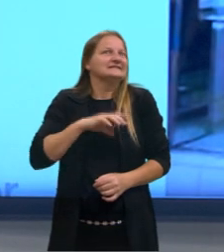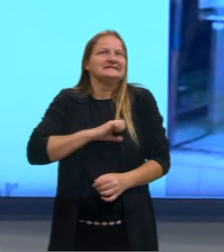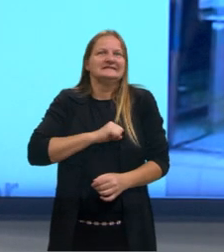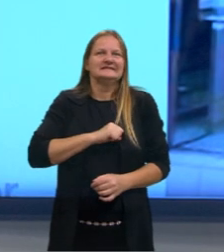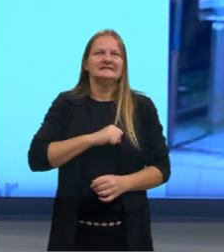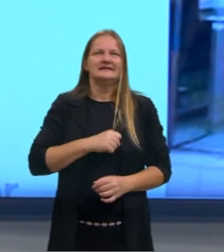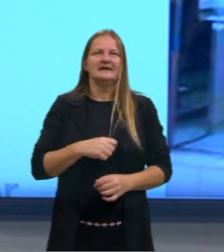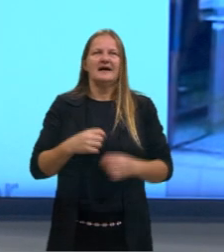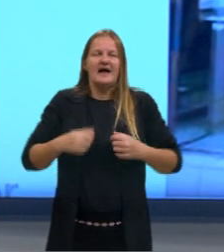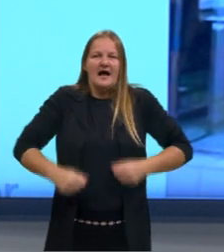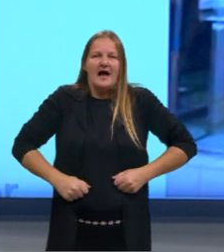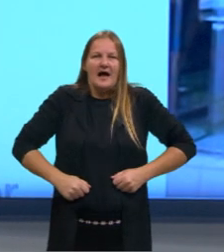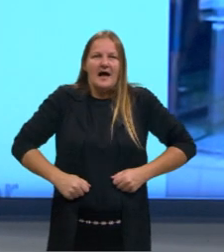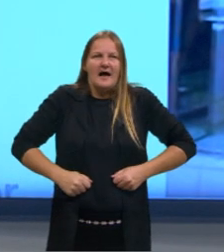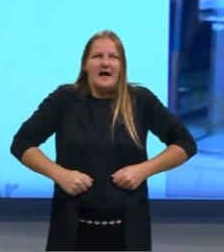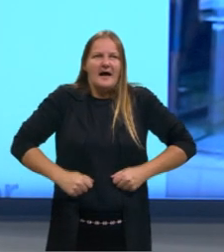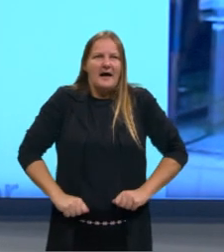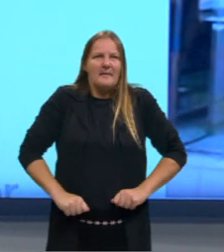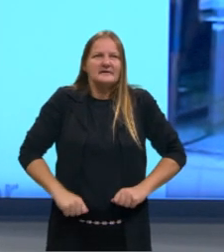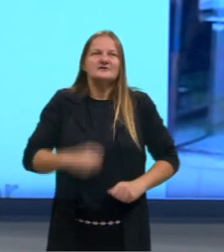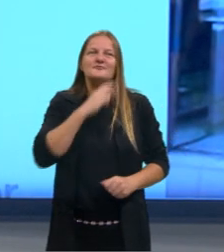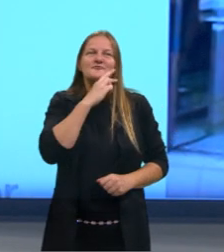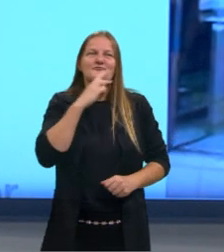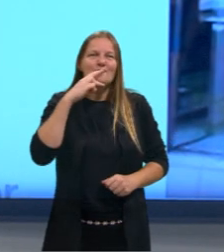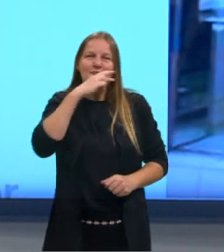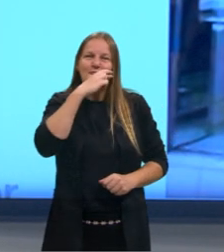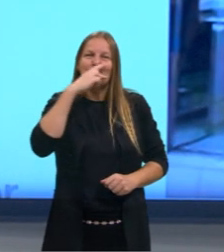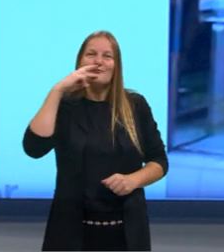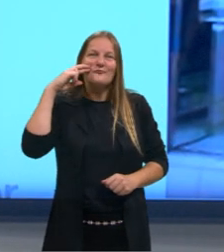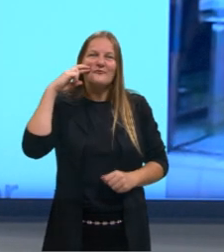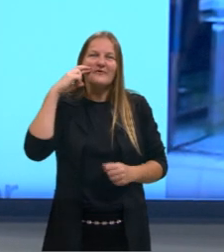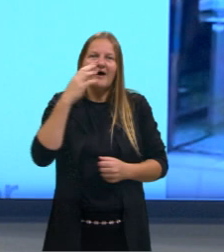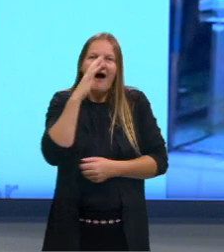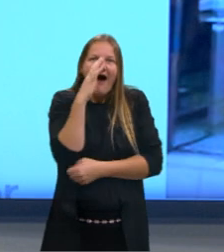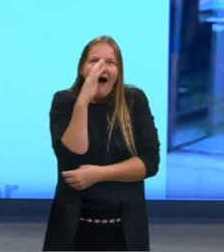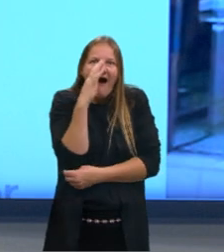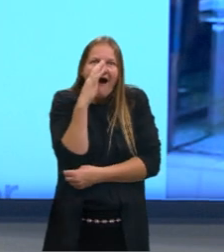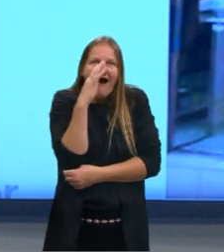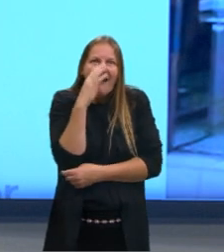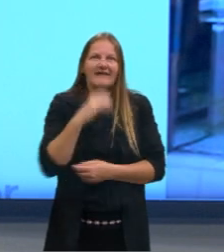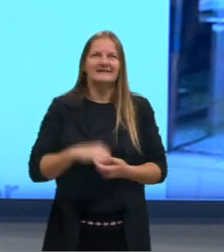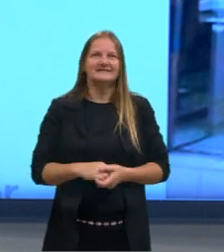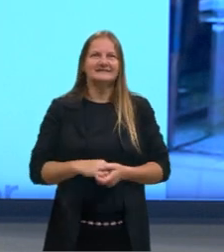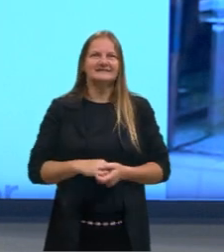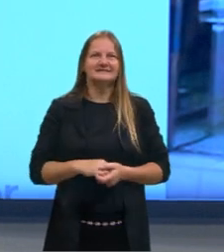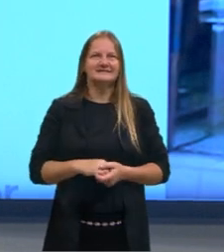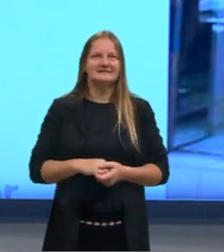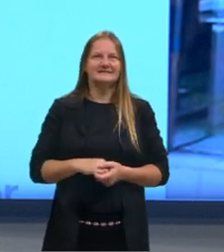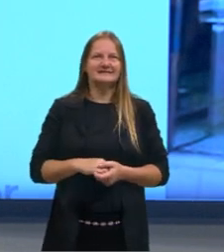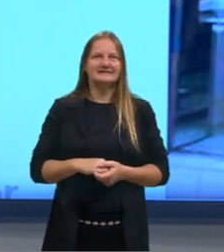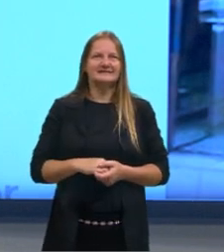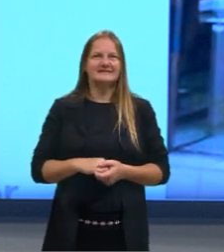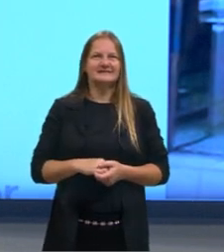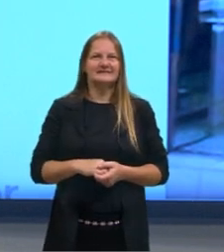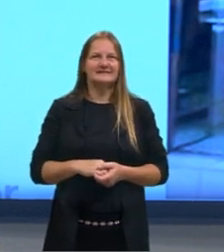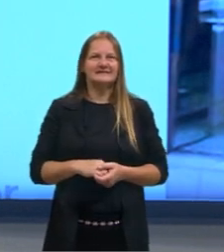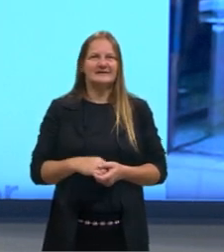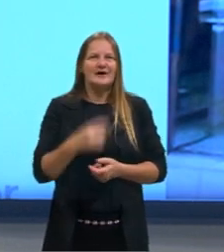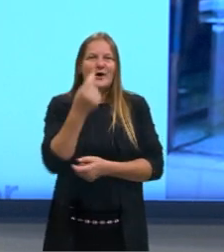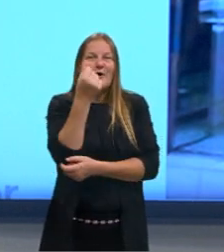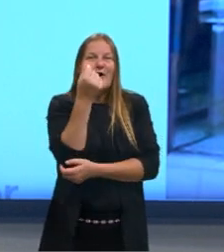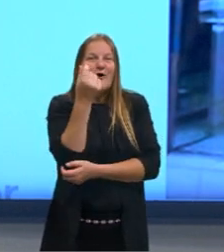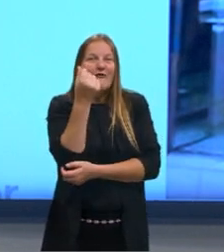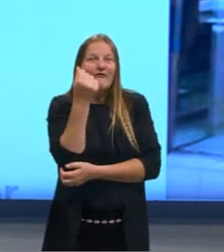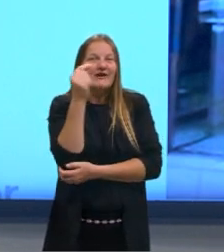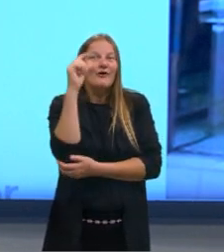abaixamos as calcinhas em uma loja de lingerie então eles abaixaram os preços